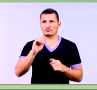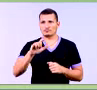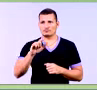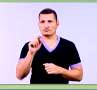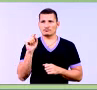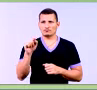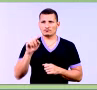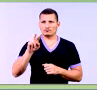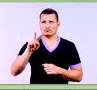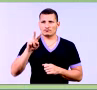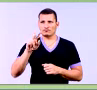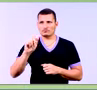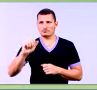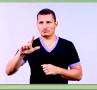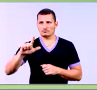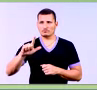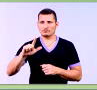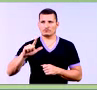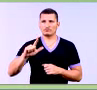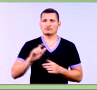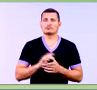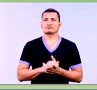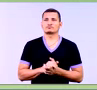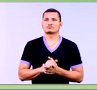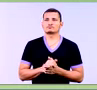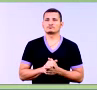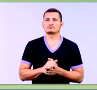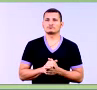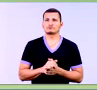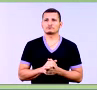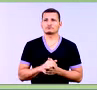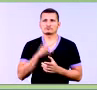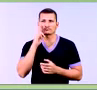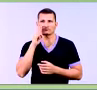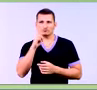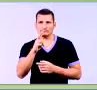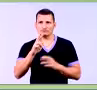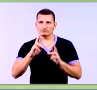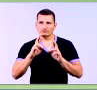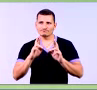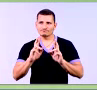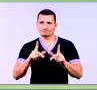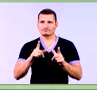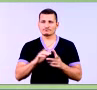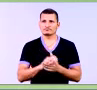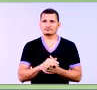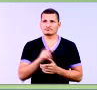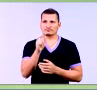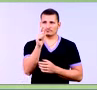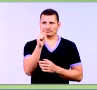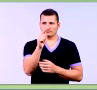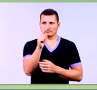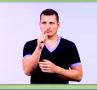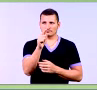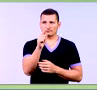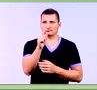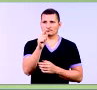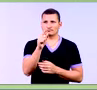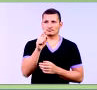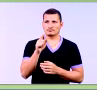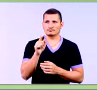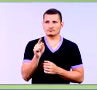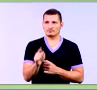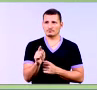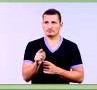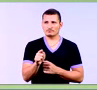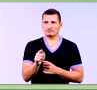.val. Simples assim. Observem a diferença deste para